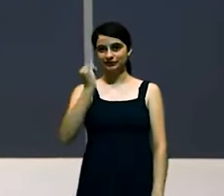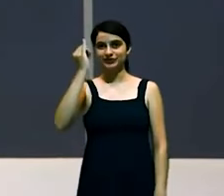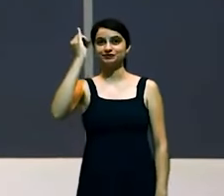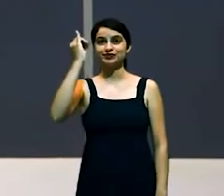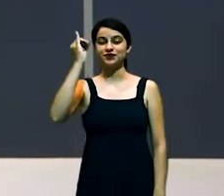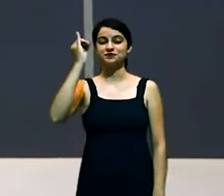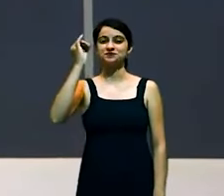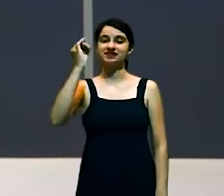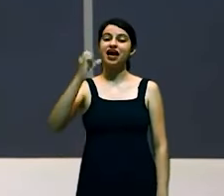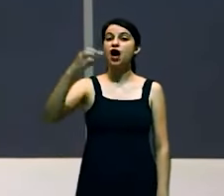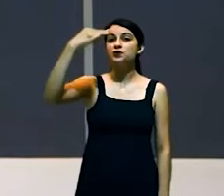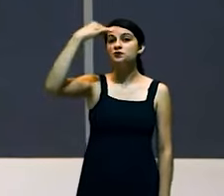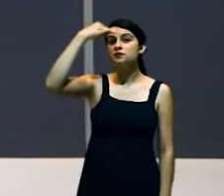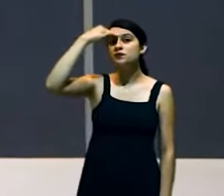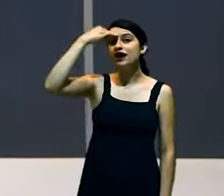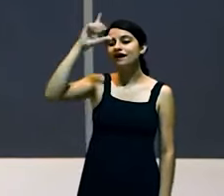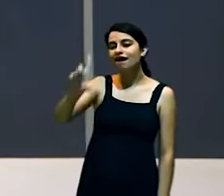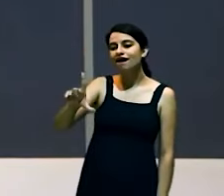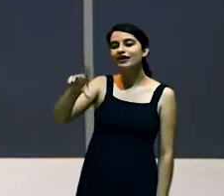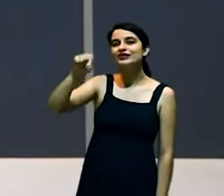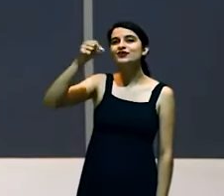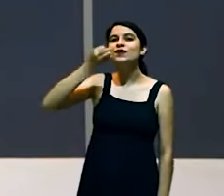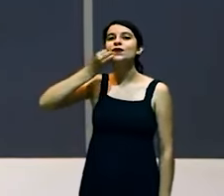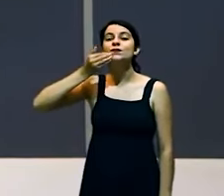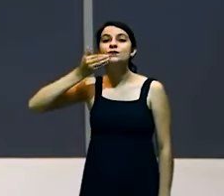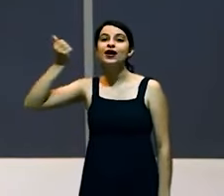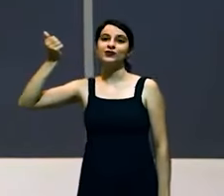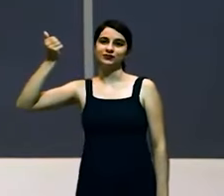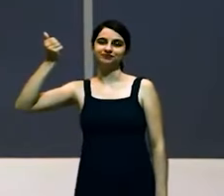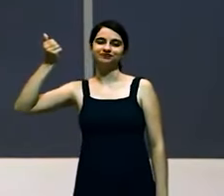Maria escolheu a boa parte.